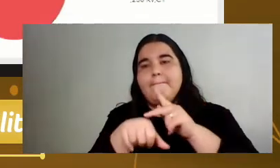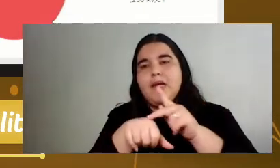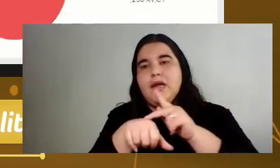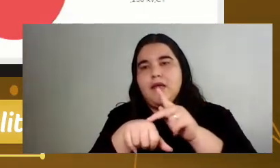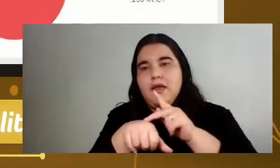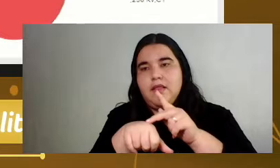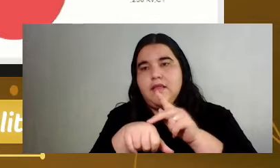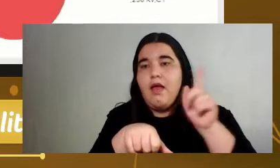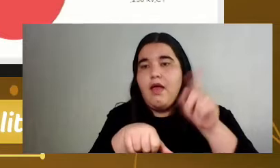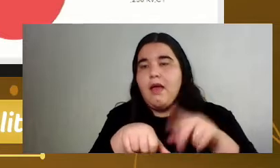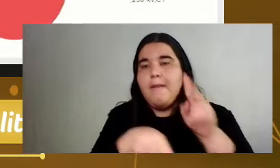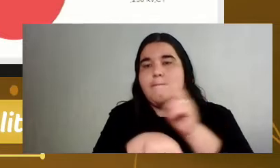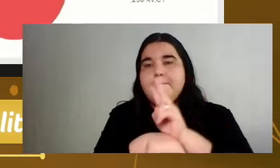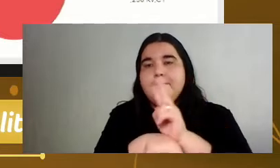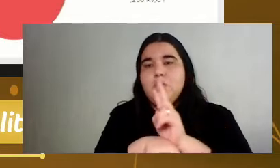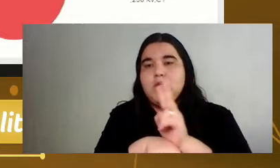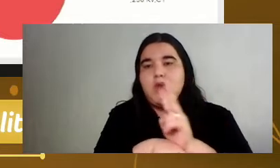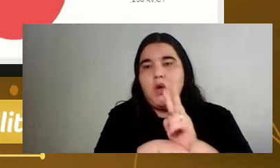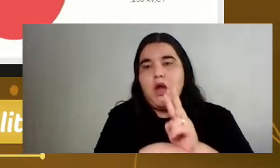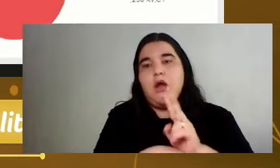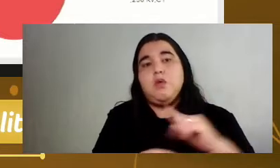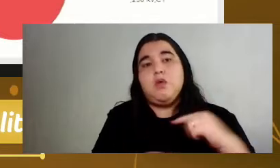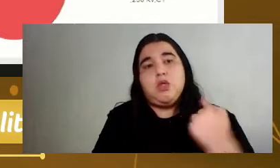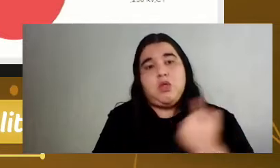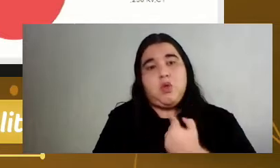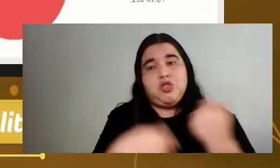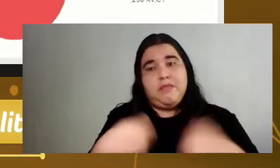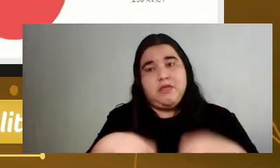monitorado e a gente tem que tomar alguma ação.